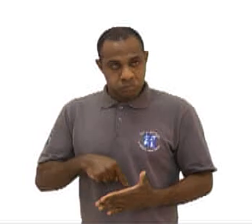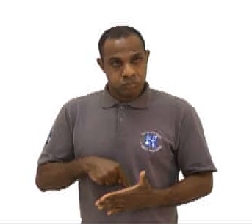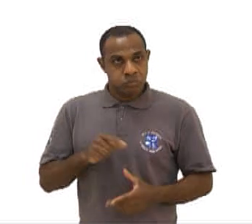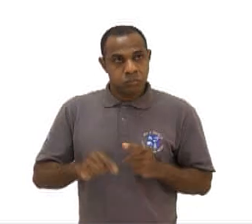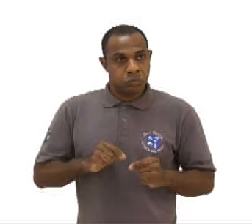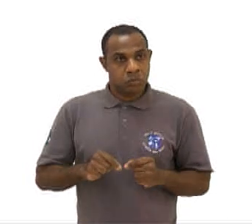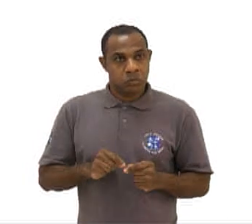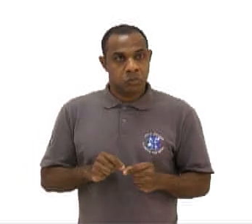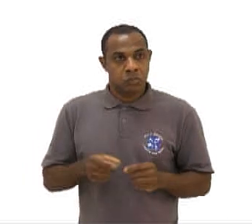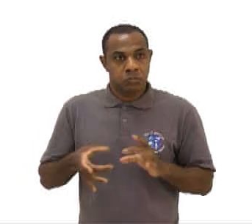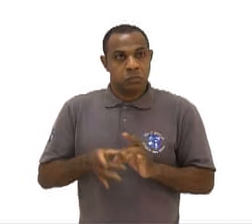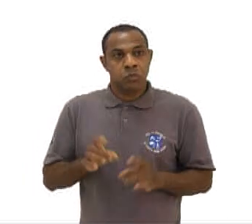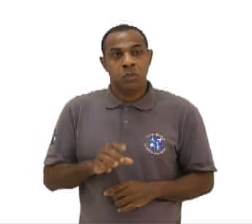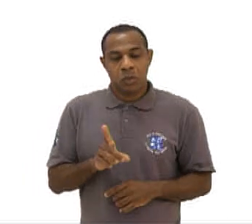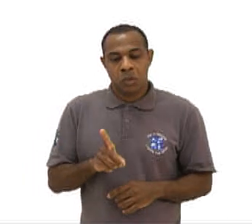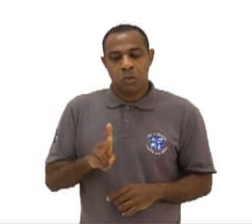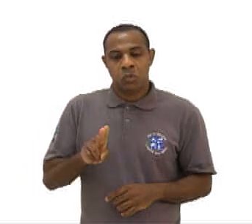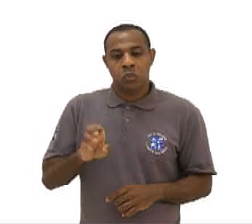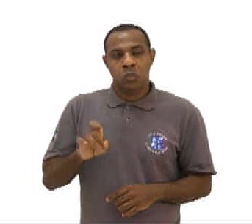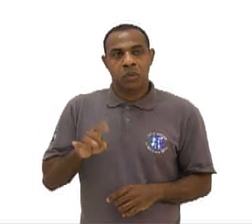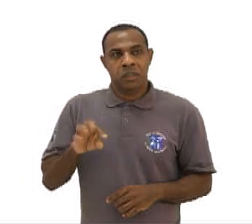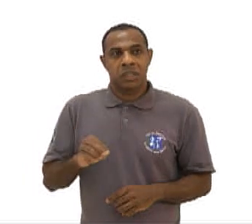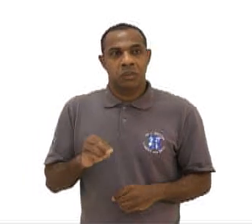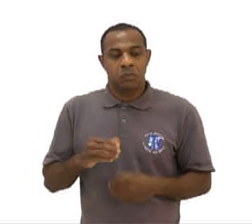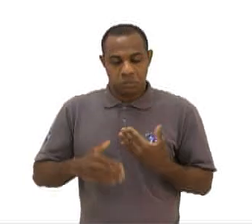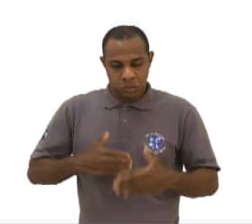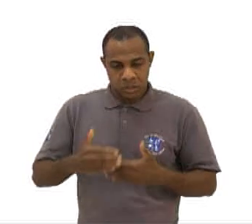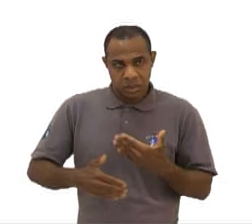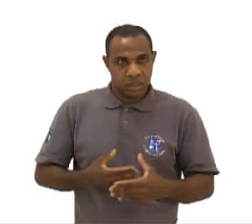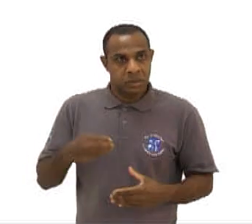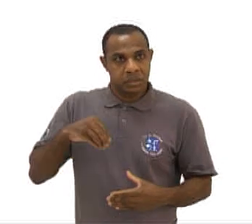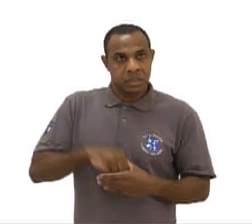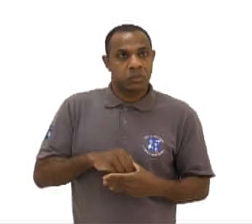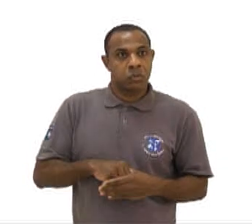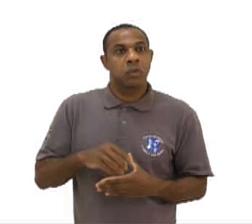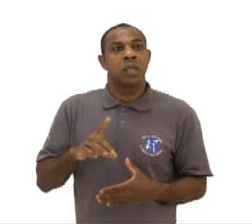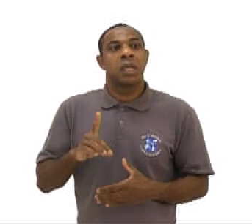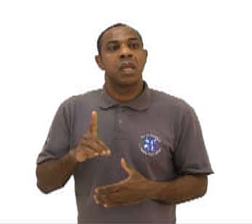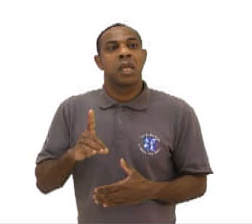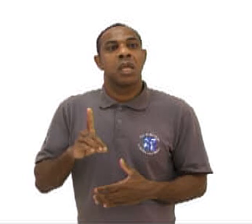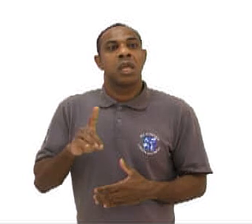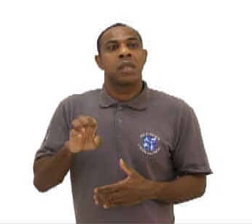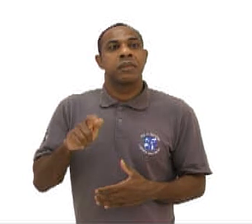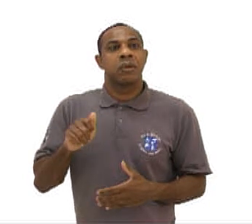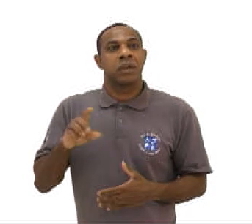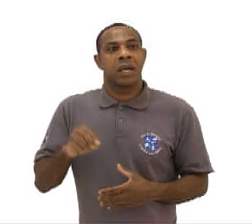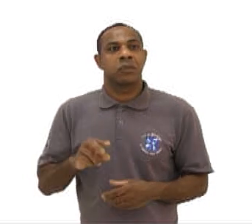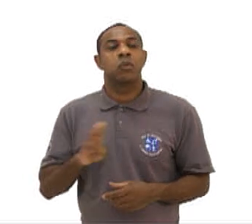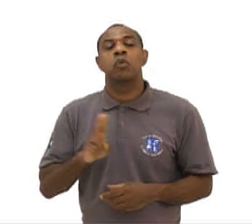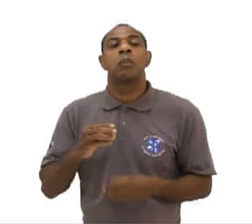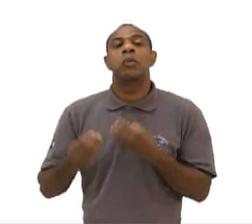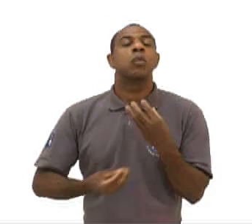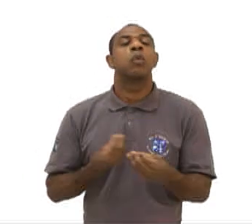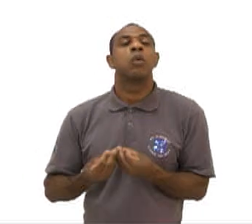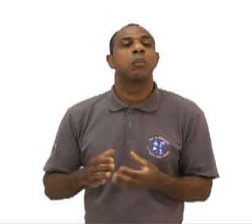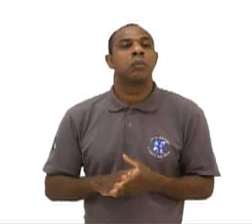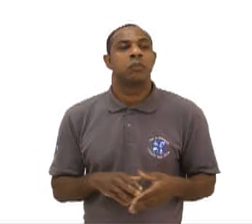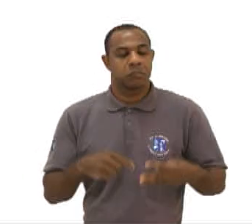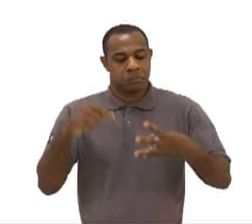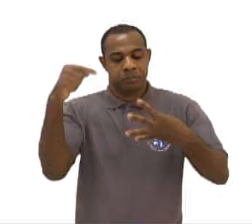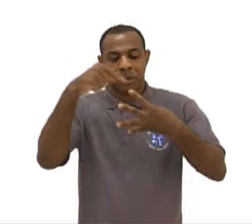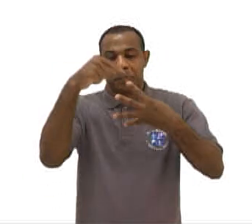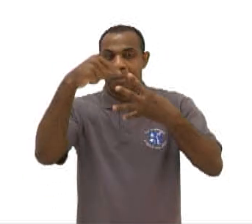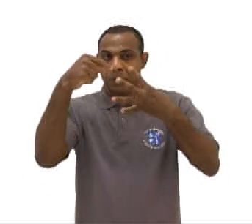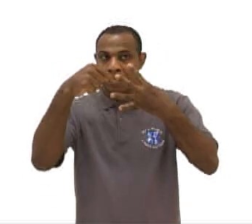lançado no duodeno. O processo que ocorre no intestino delgado é responsável pela produção do quilo, Chama-se A, quimificação,